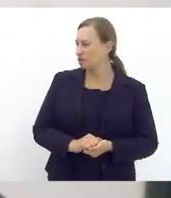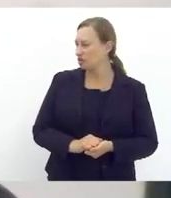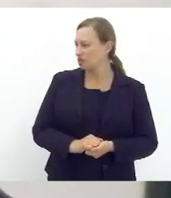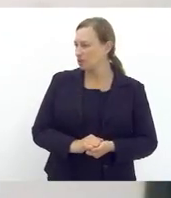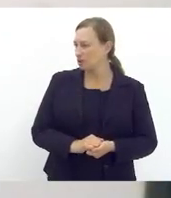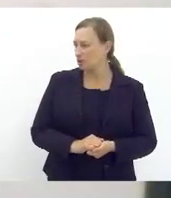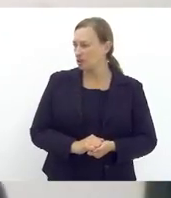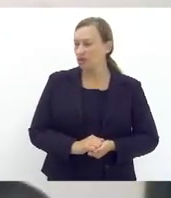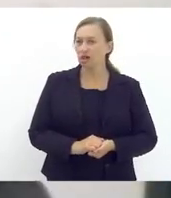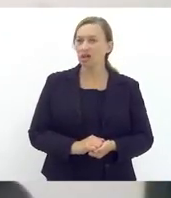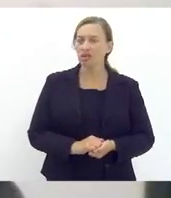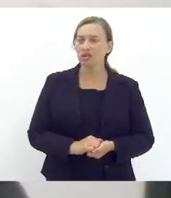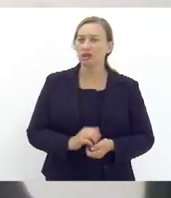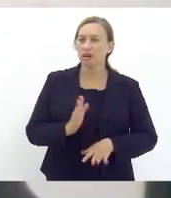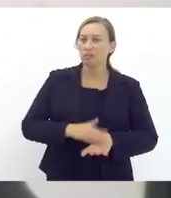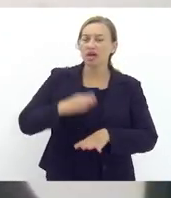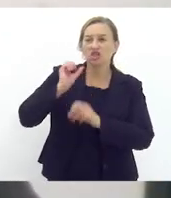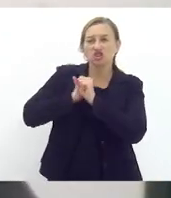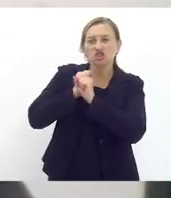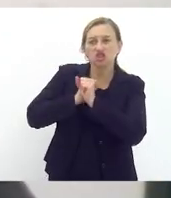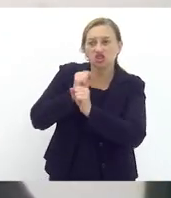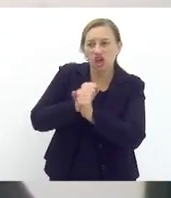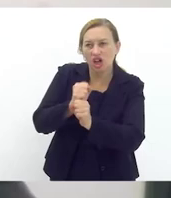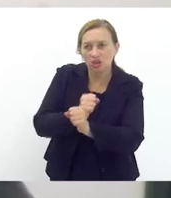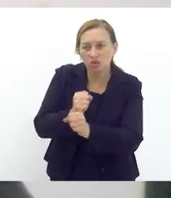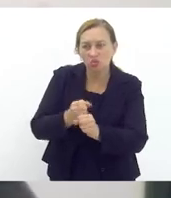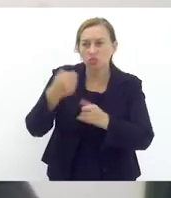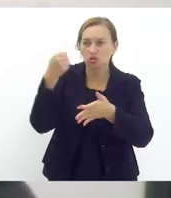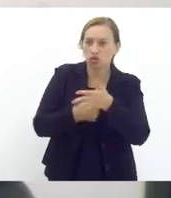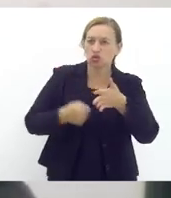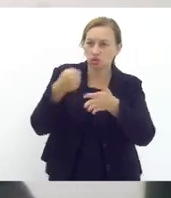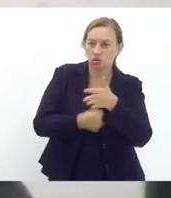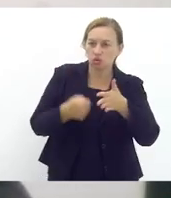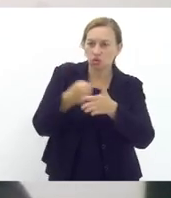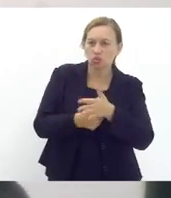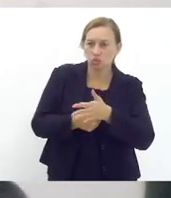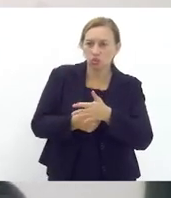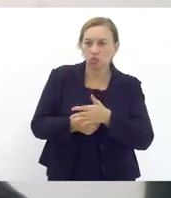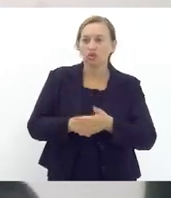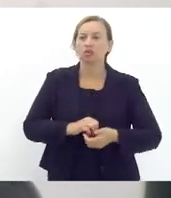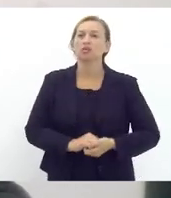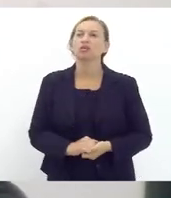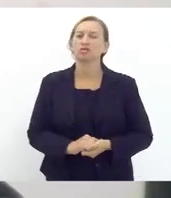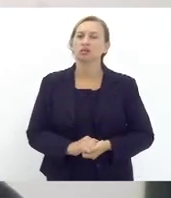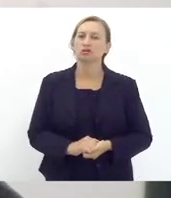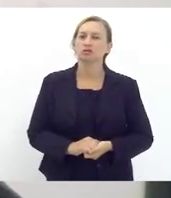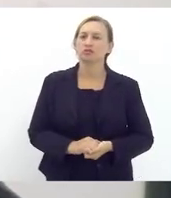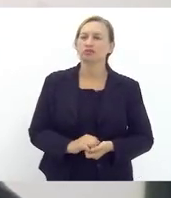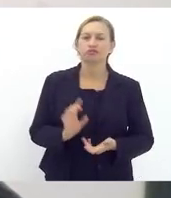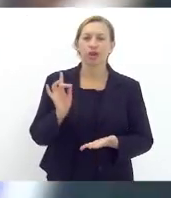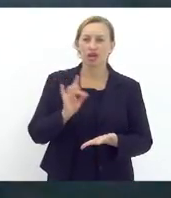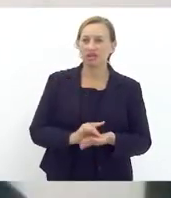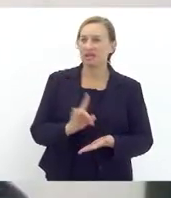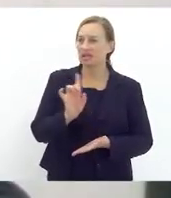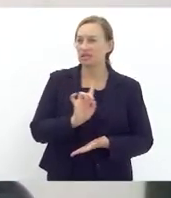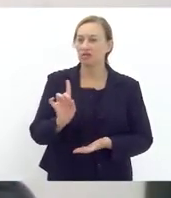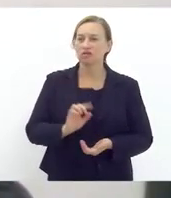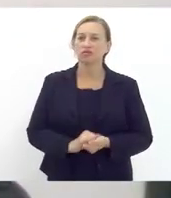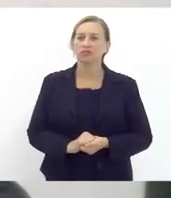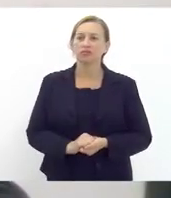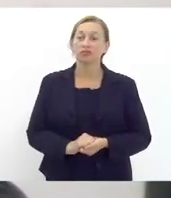mais de que sejam anos de luta para que a política pública de Cultura tivesse mais bem estruturada isso ainda não é uma realidade